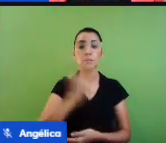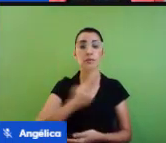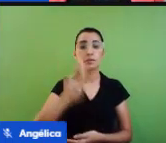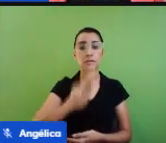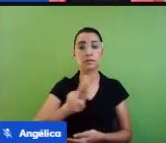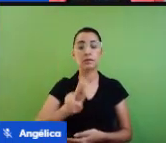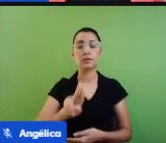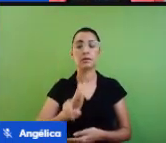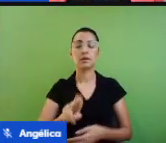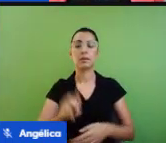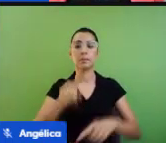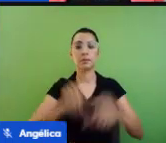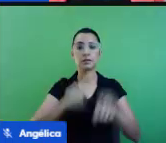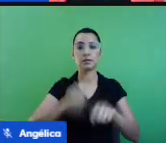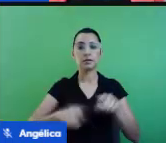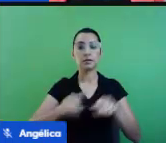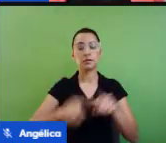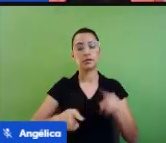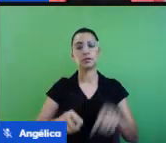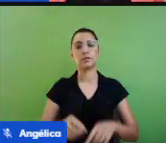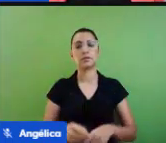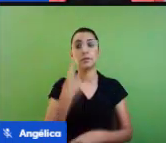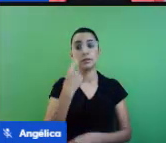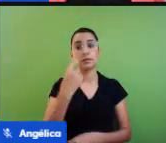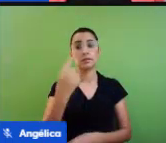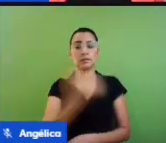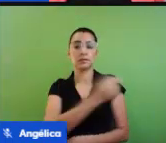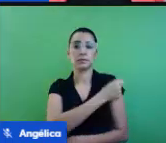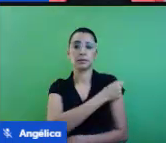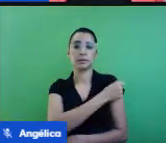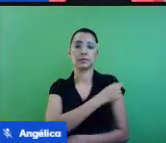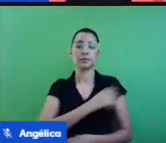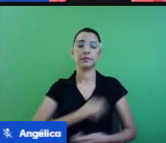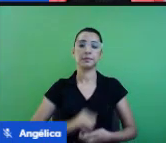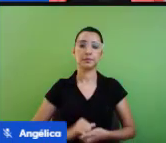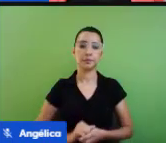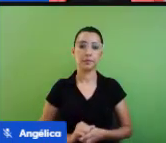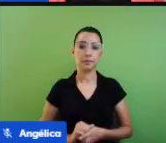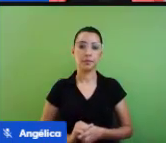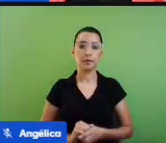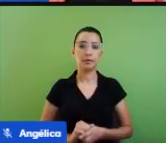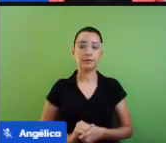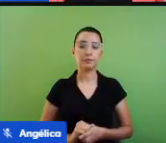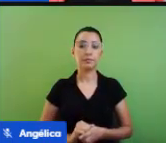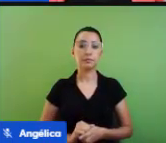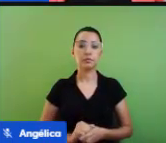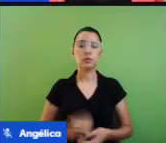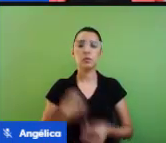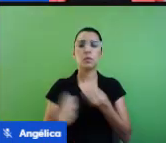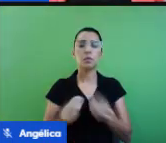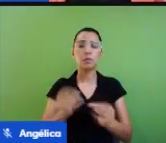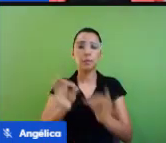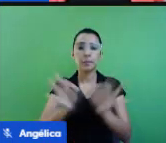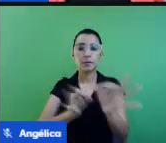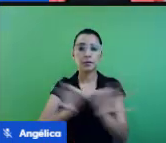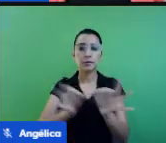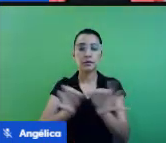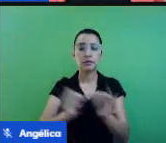dia do aluno. Bom, o planejamento da sequência didática